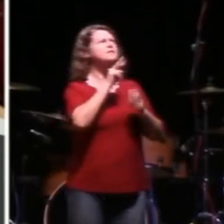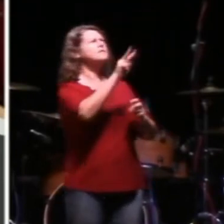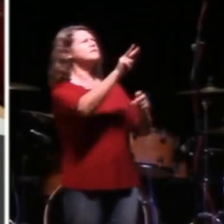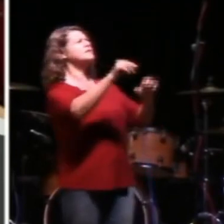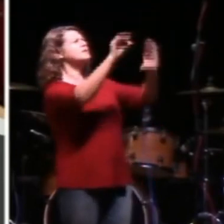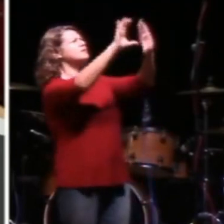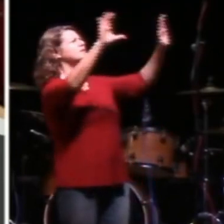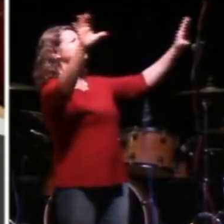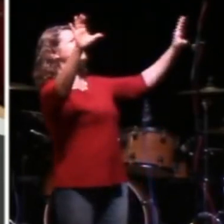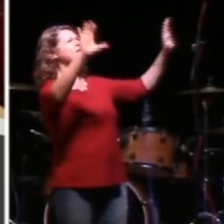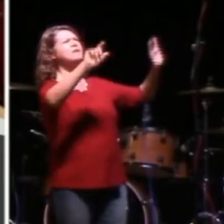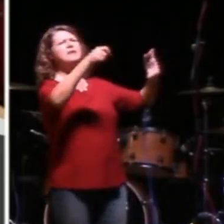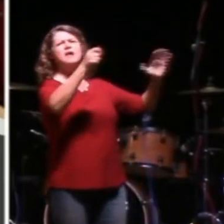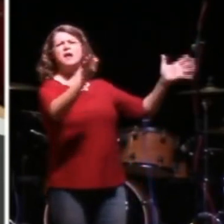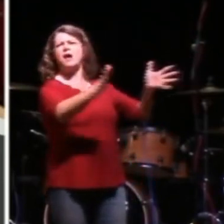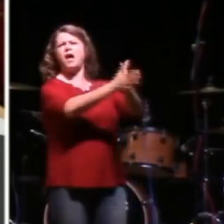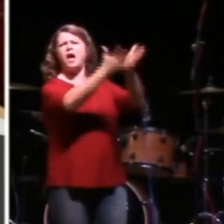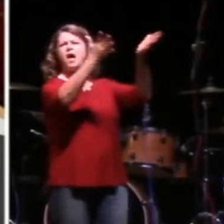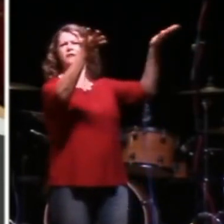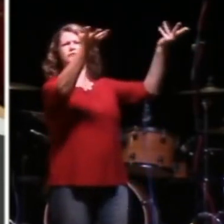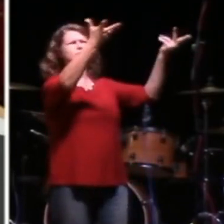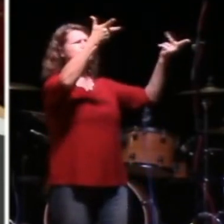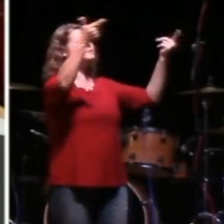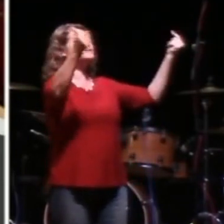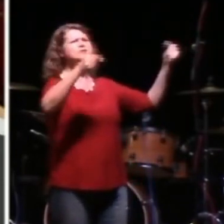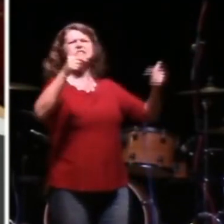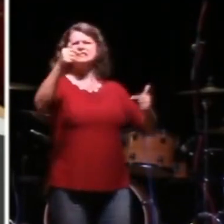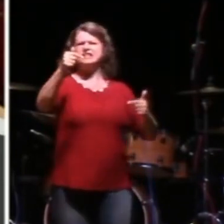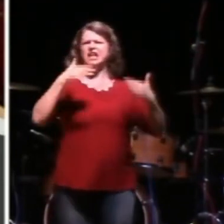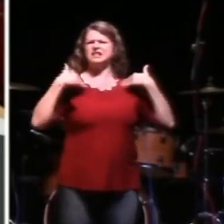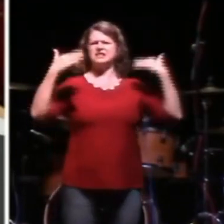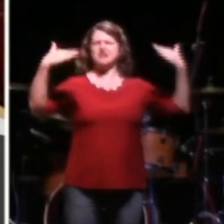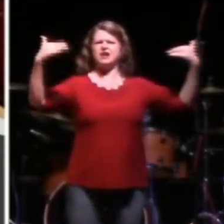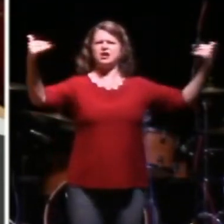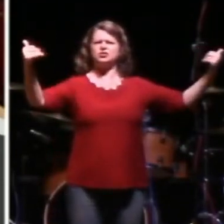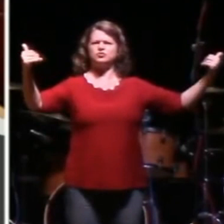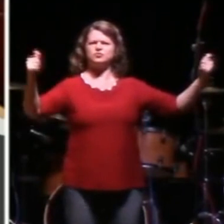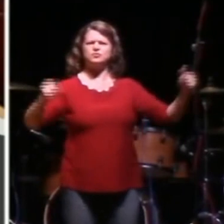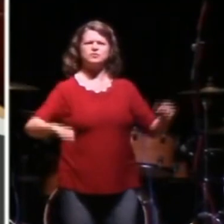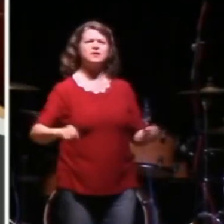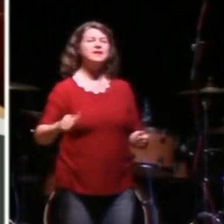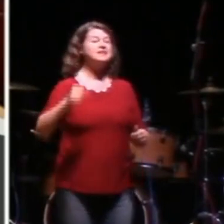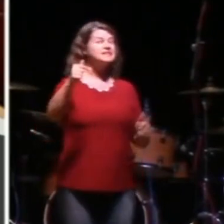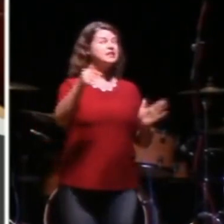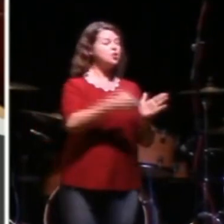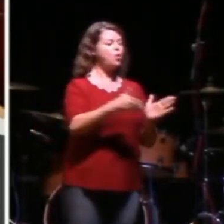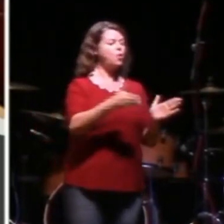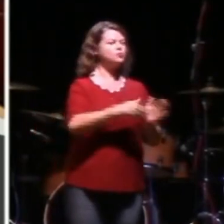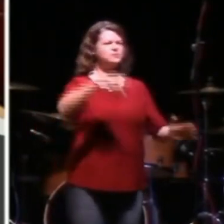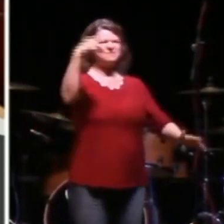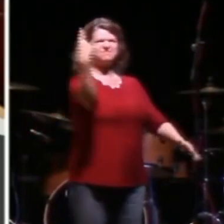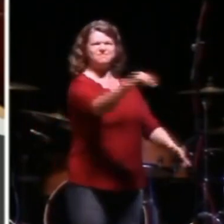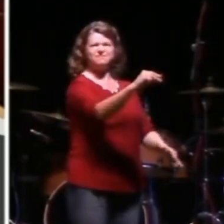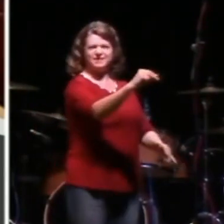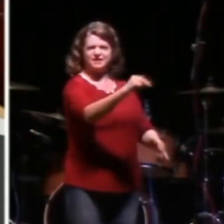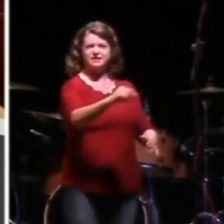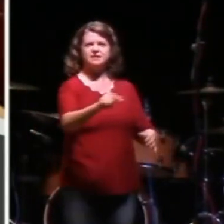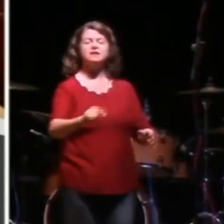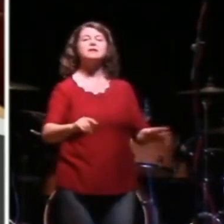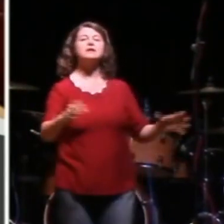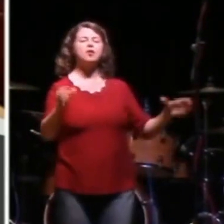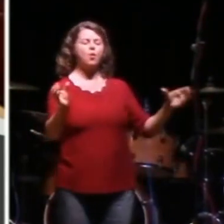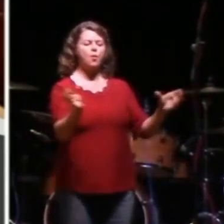maravilhoso sete anos aparece e com as sete últimas pragas pois com ela se